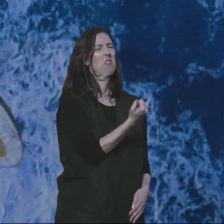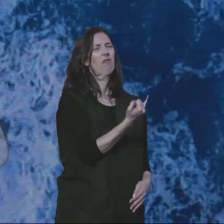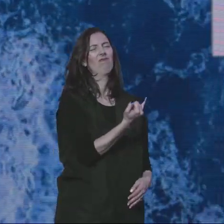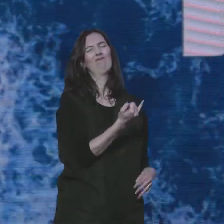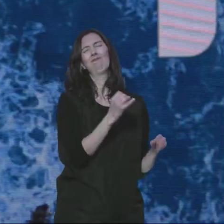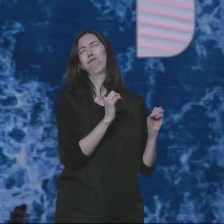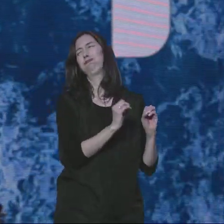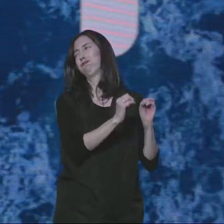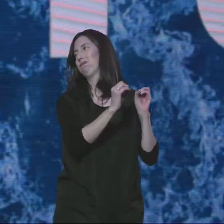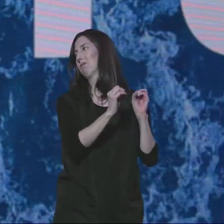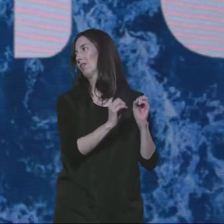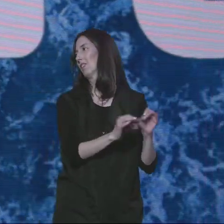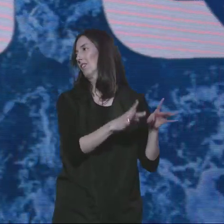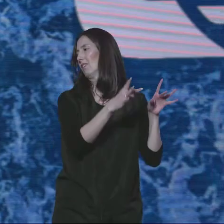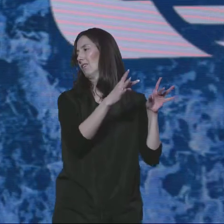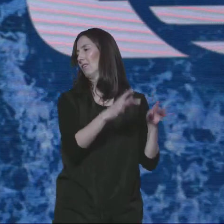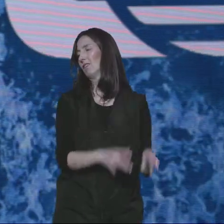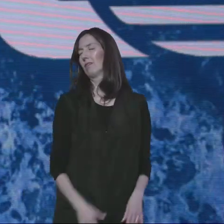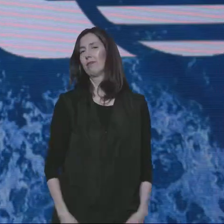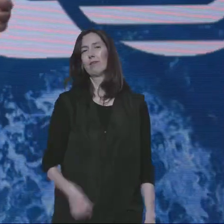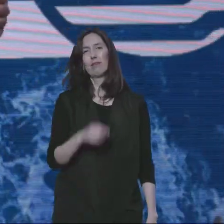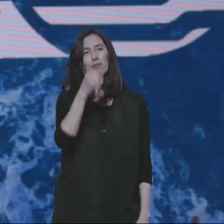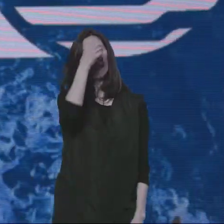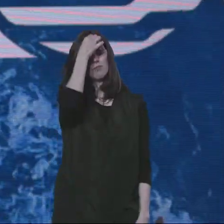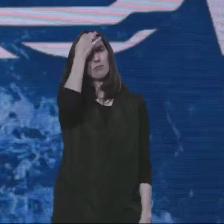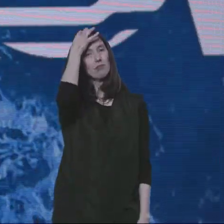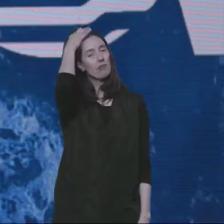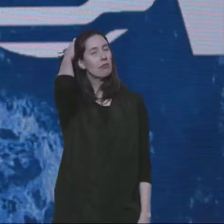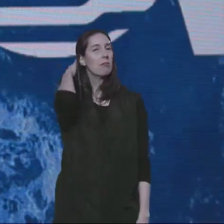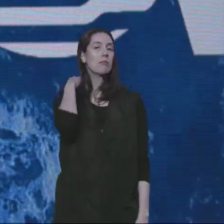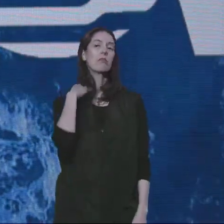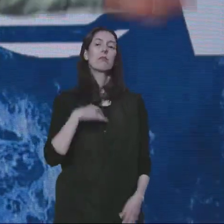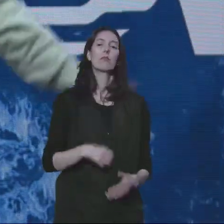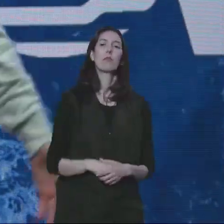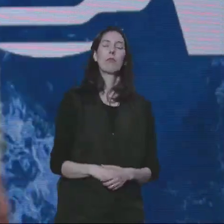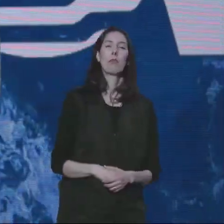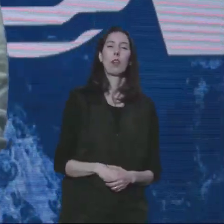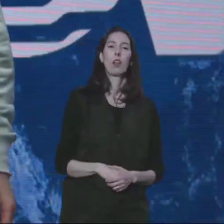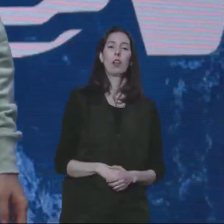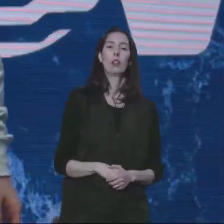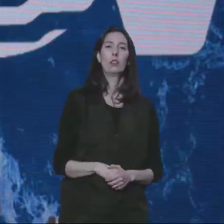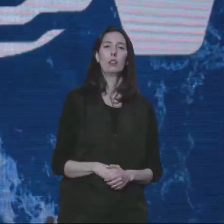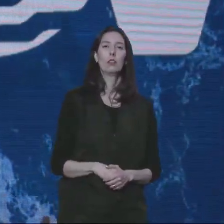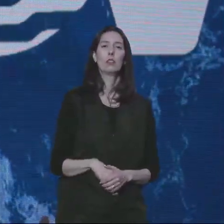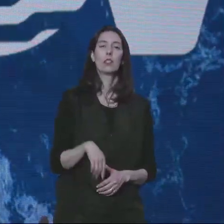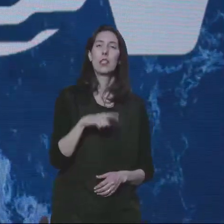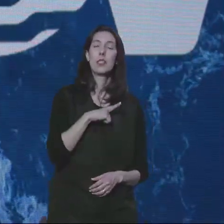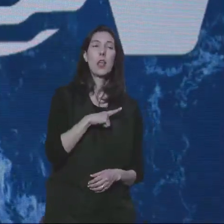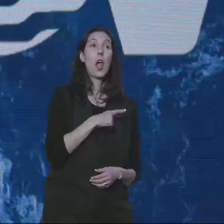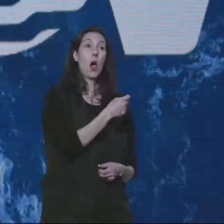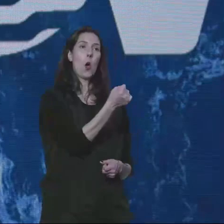E tem muita gente que fala assim: ah, mas o que vai ter de tão legal no céu?